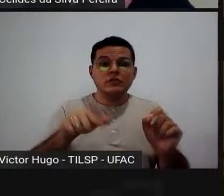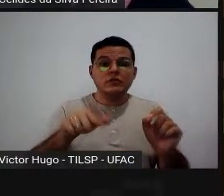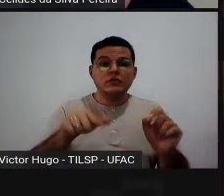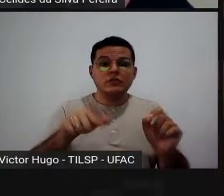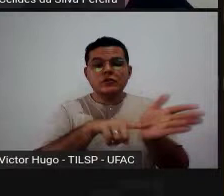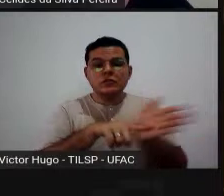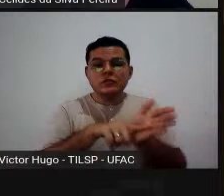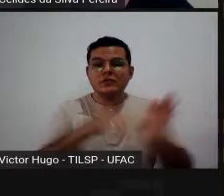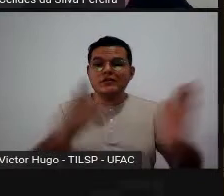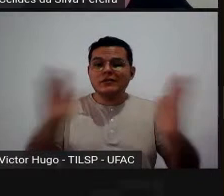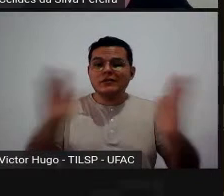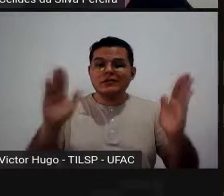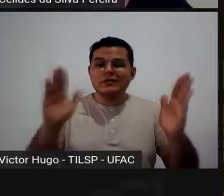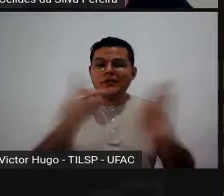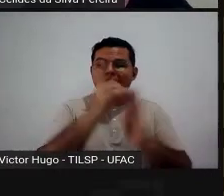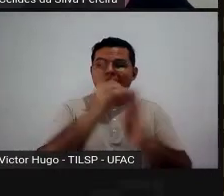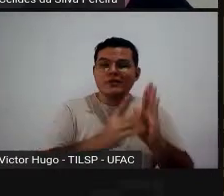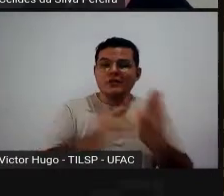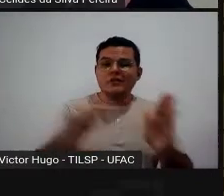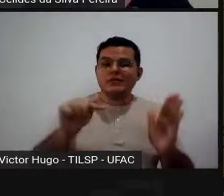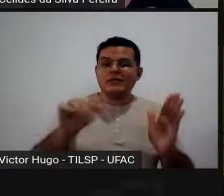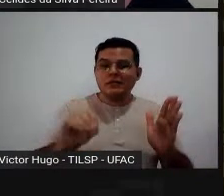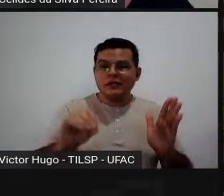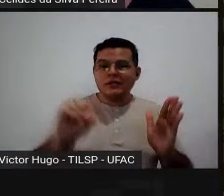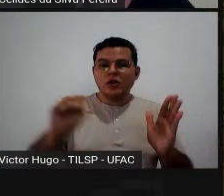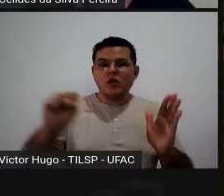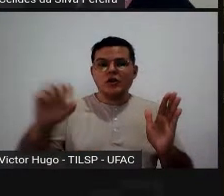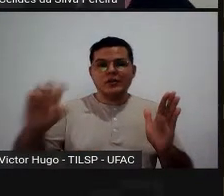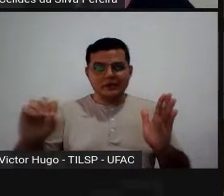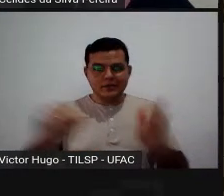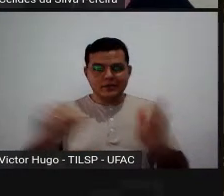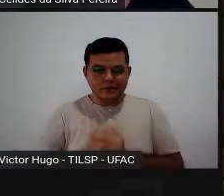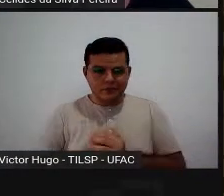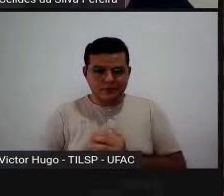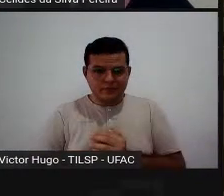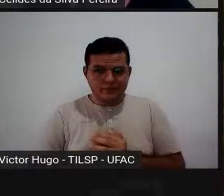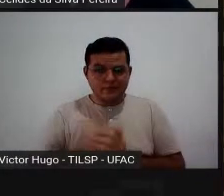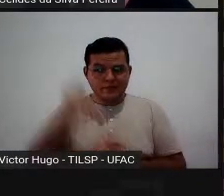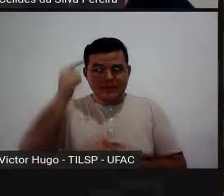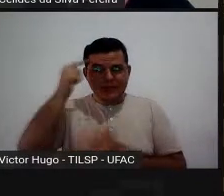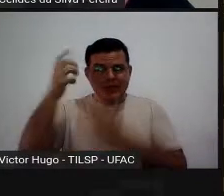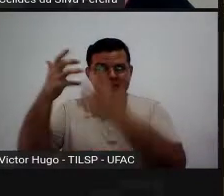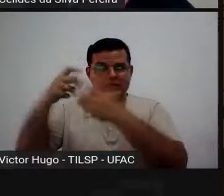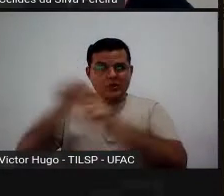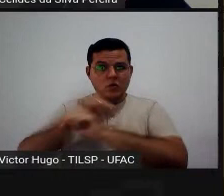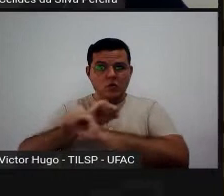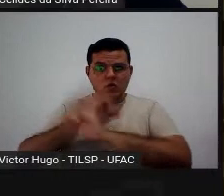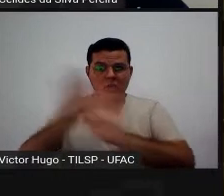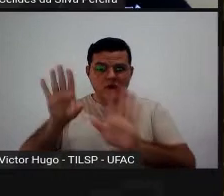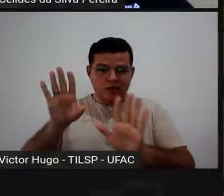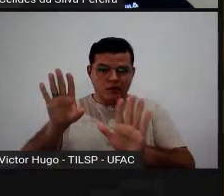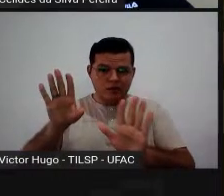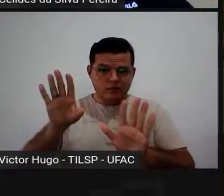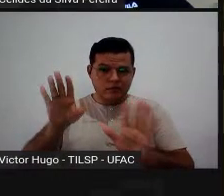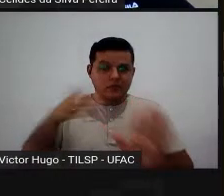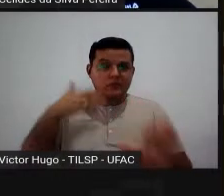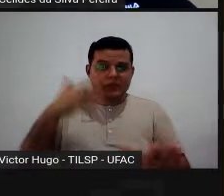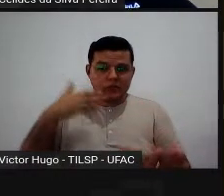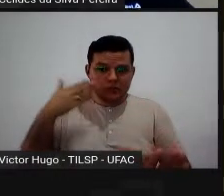80 sobre o raciocínio lógico. Discursos que levam